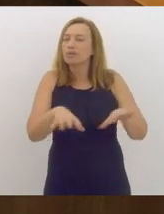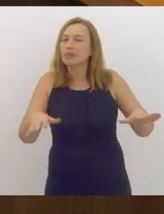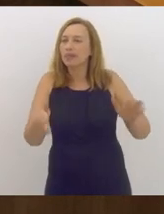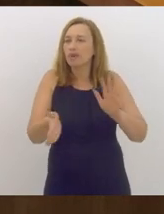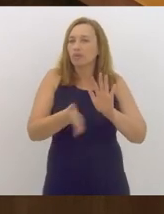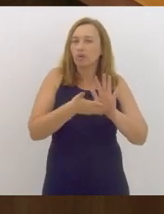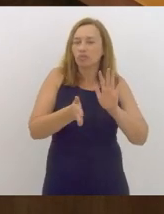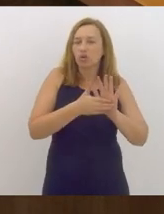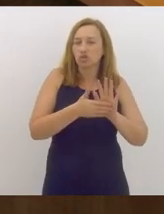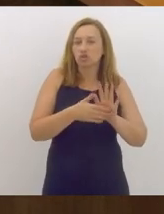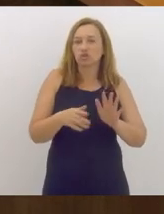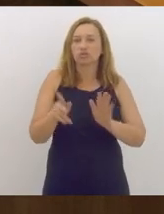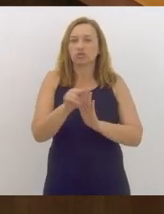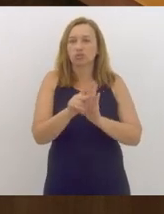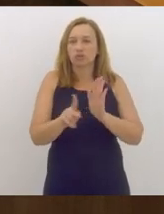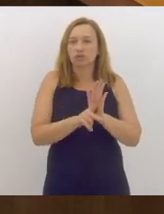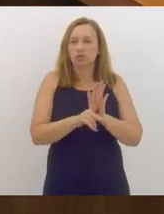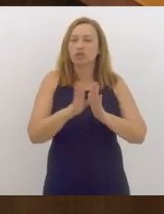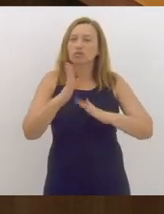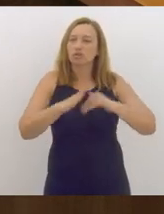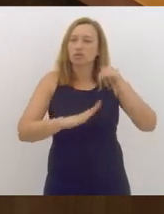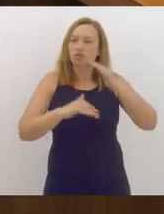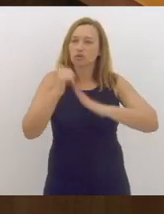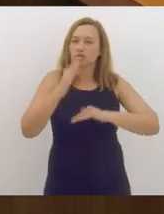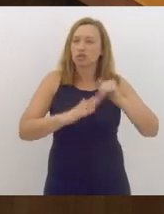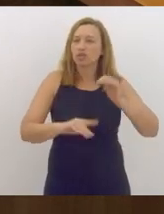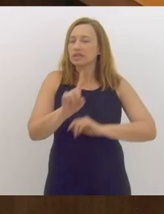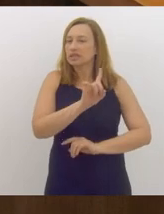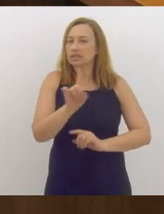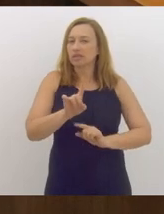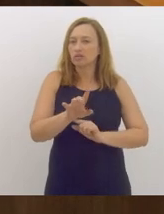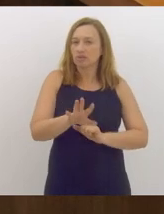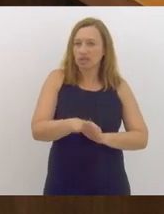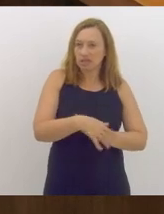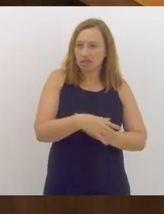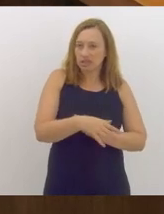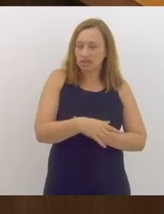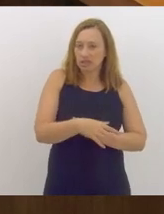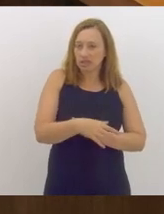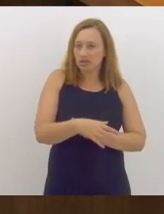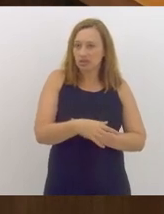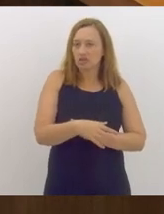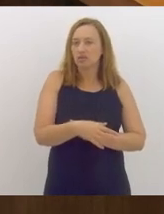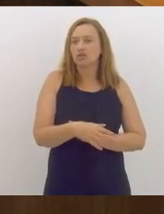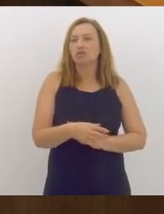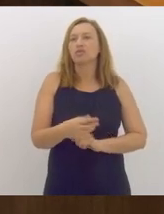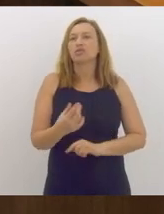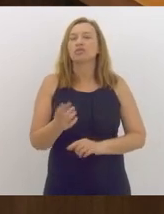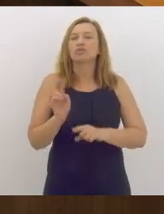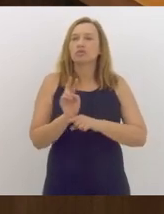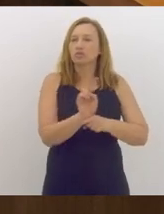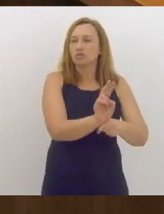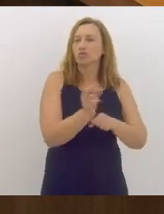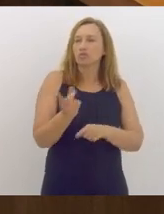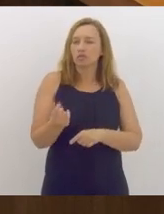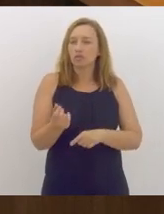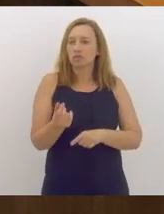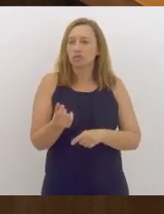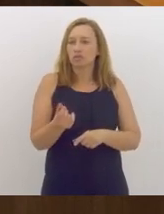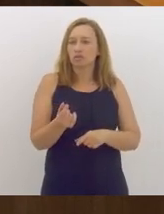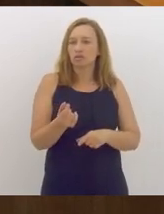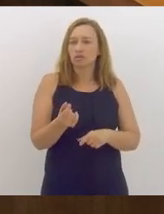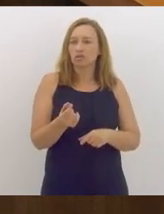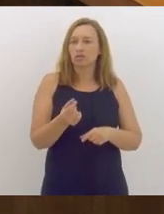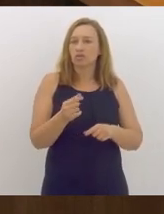do projeto para profissionais não taxistas e elevarem o valor do crédito, extrapolam